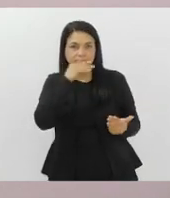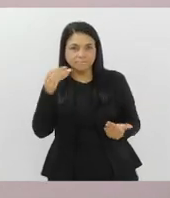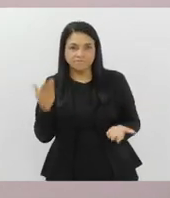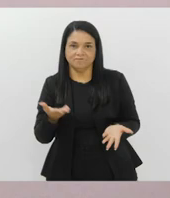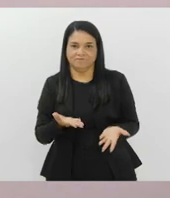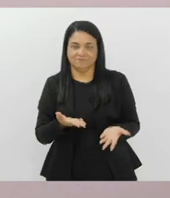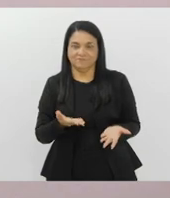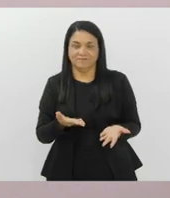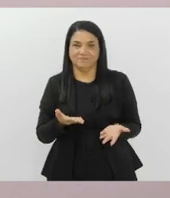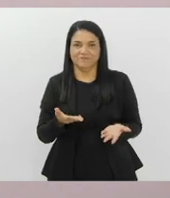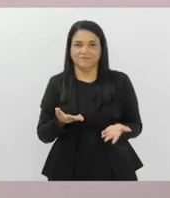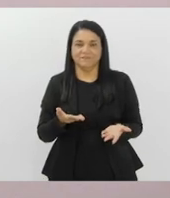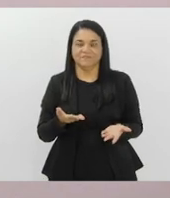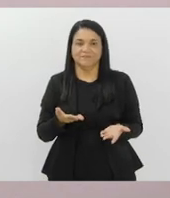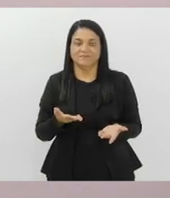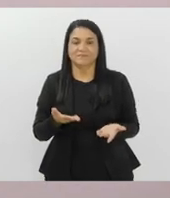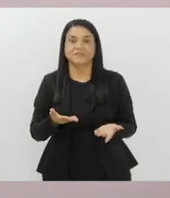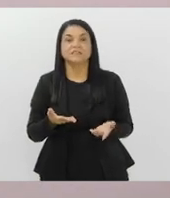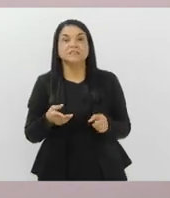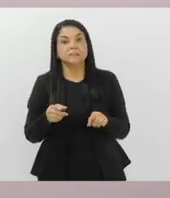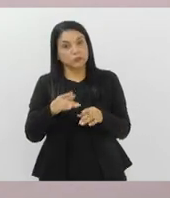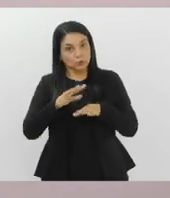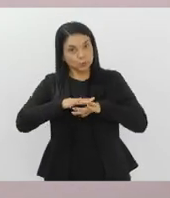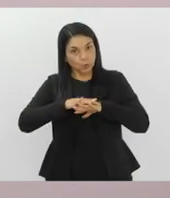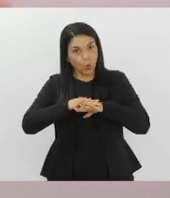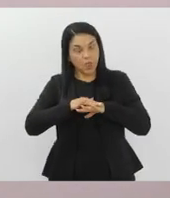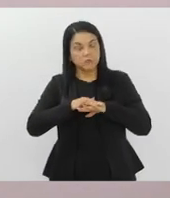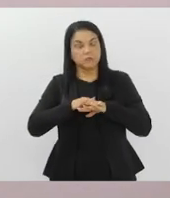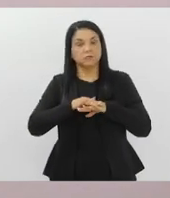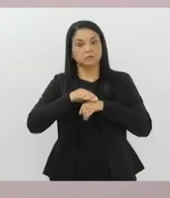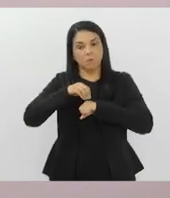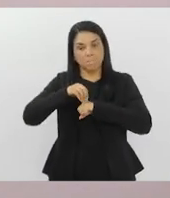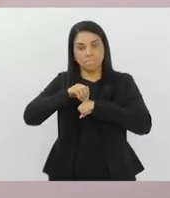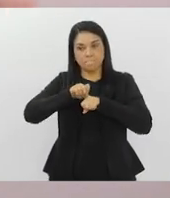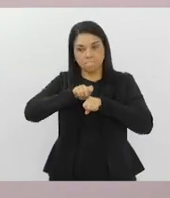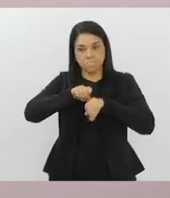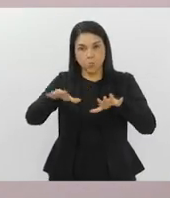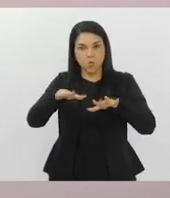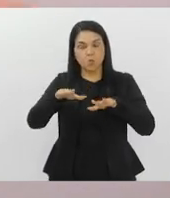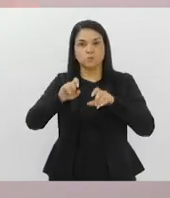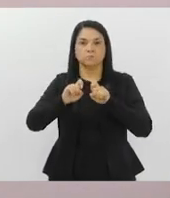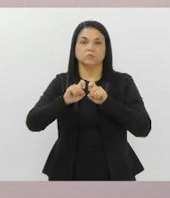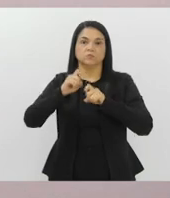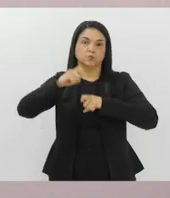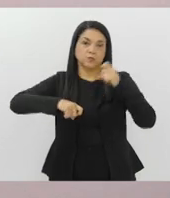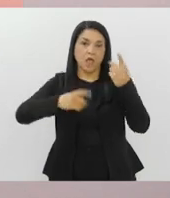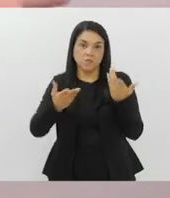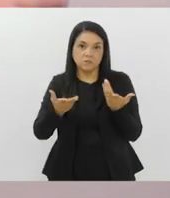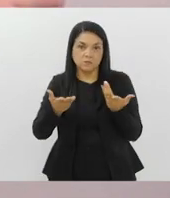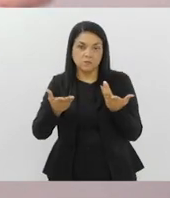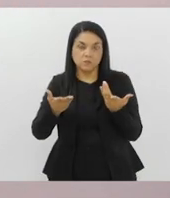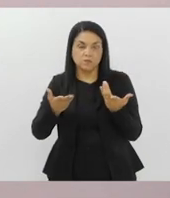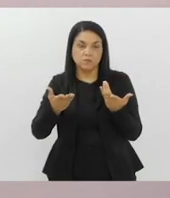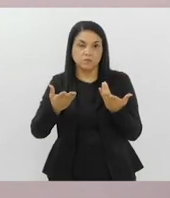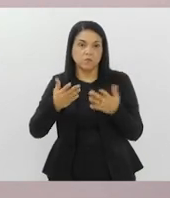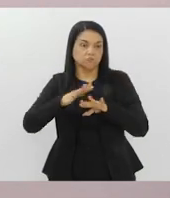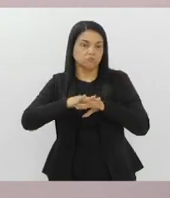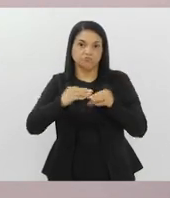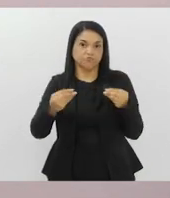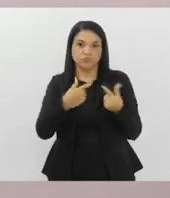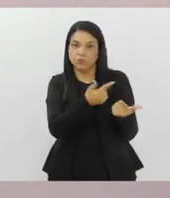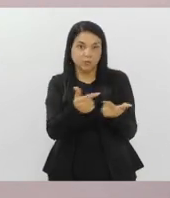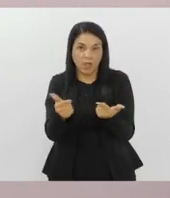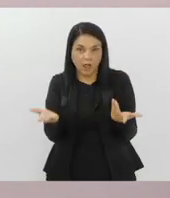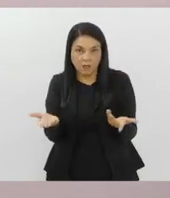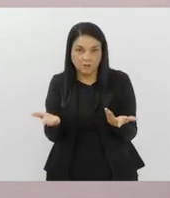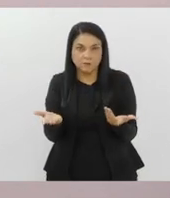na adolescência, gravidez precoce e doenças sexualmente transmissíveis que não sejam cuidadas e curadas, porque